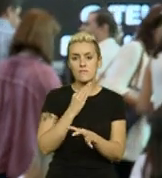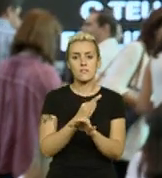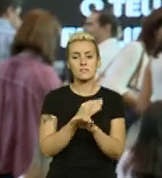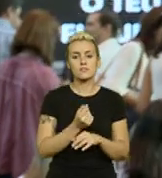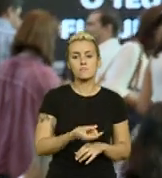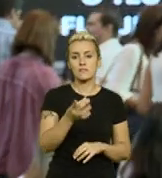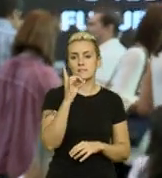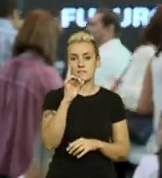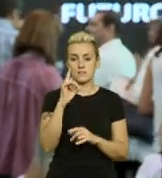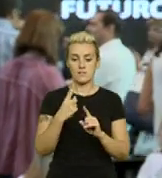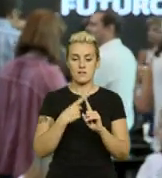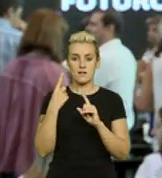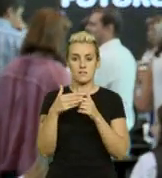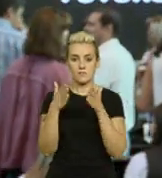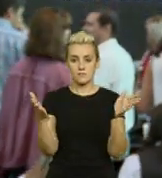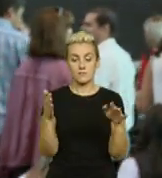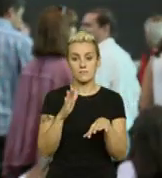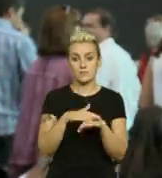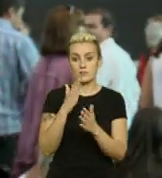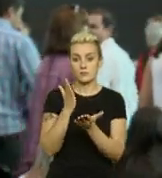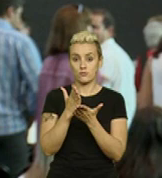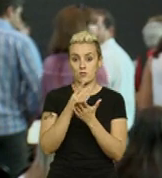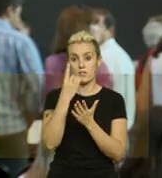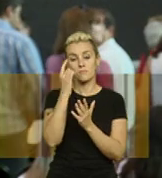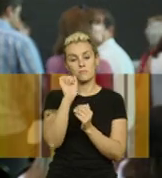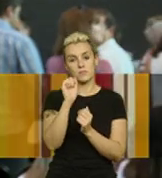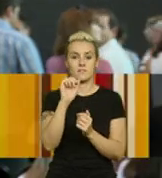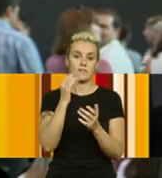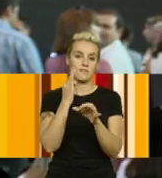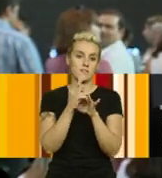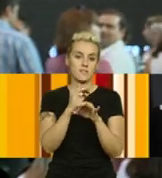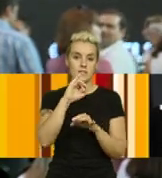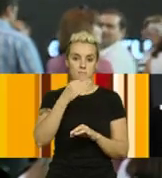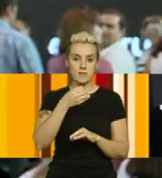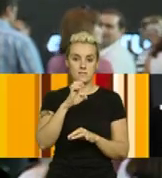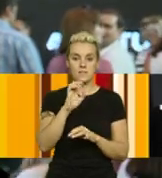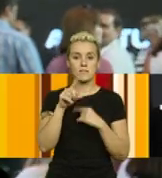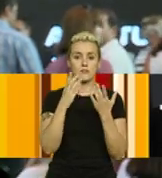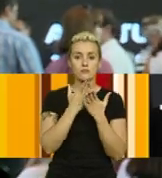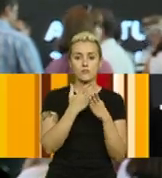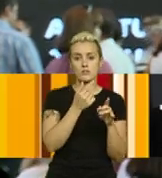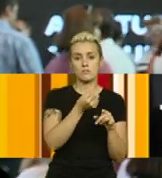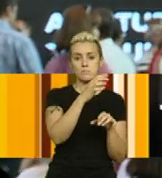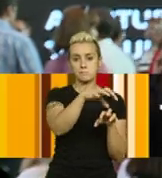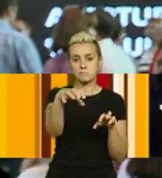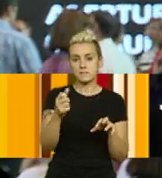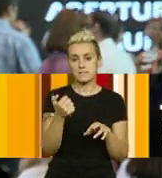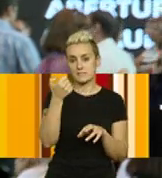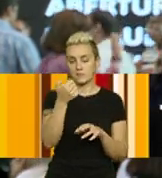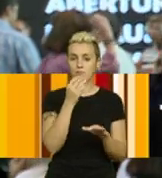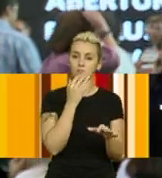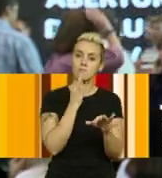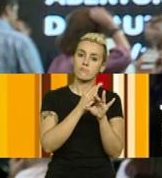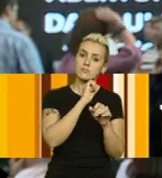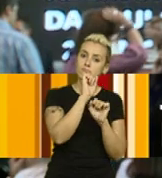ainda que façamos uma festa numa das escolas que a festa do ipc depois todas as outras cinco escolas fazem também a sua festa